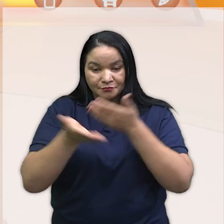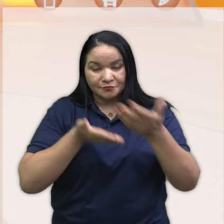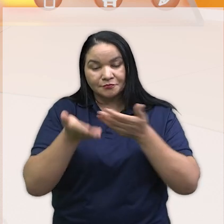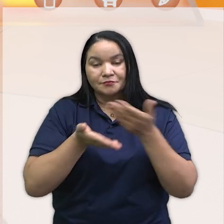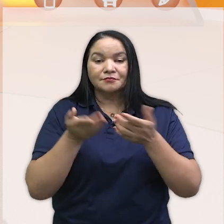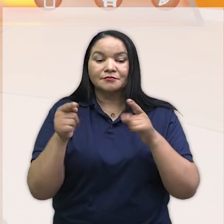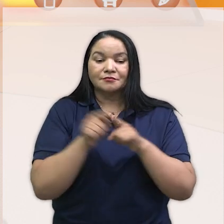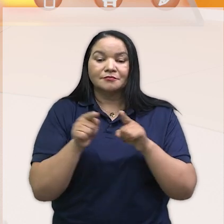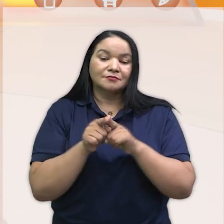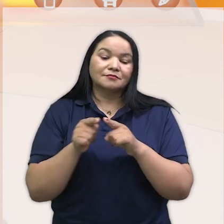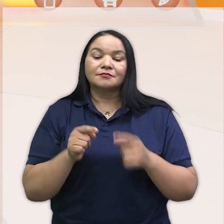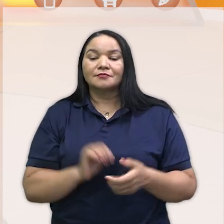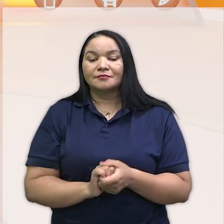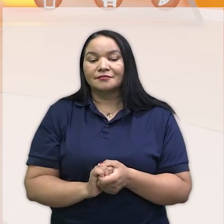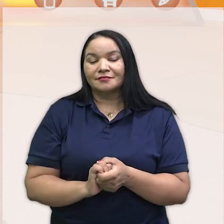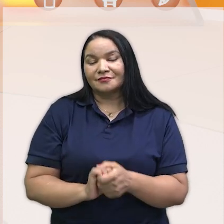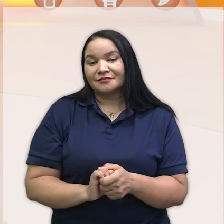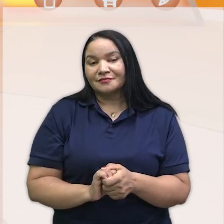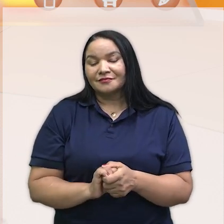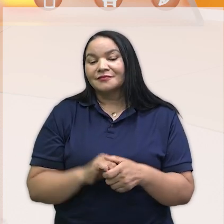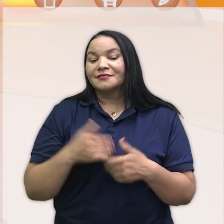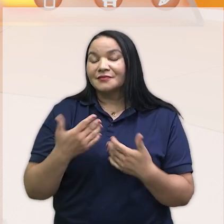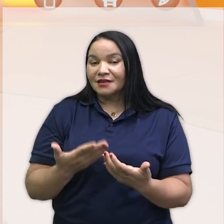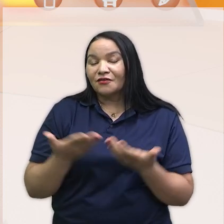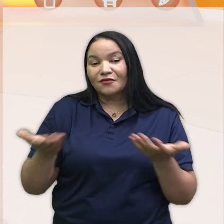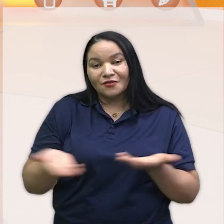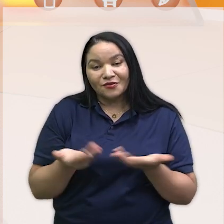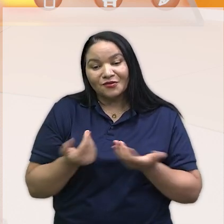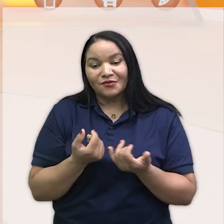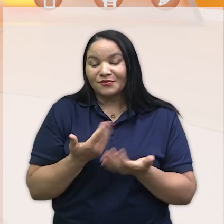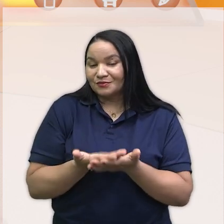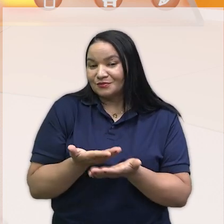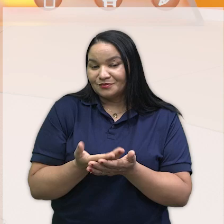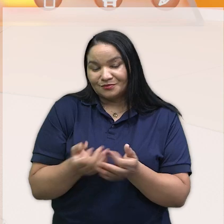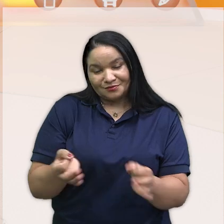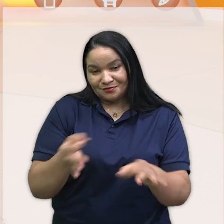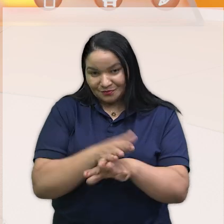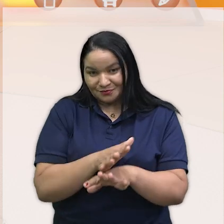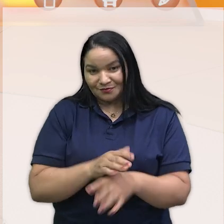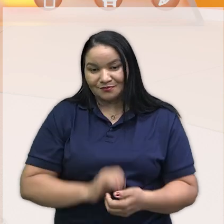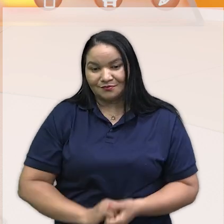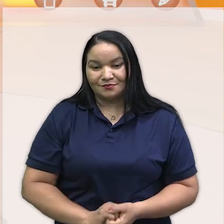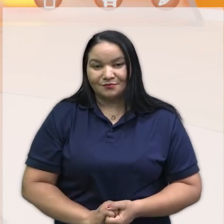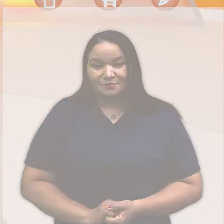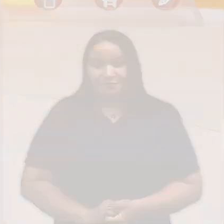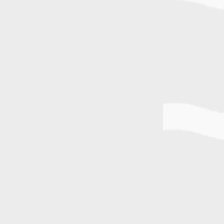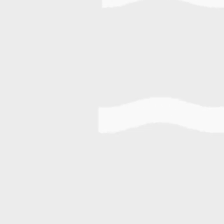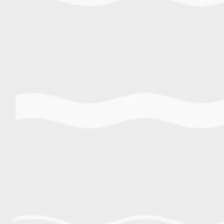Amazonas seja atendida. Bem, com isso a gente finaliza o conteúdo desta aula.